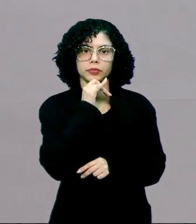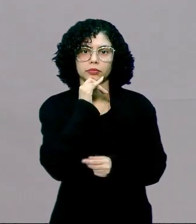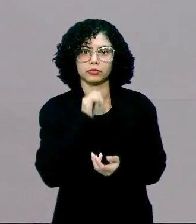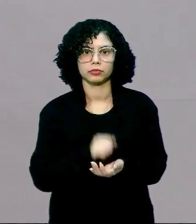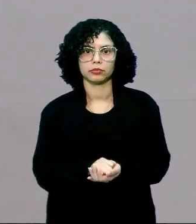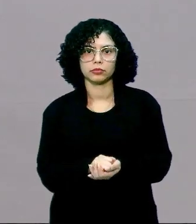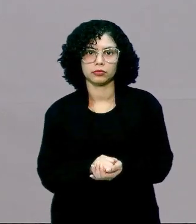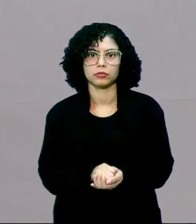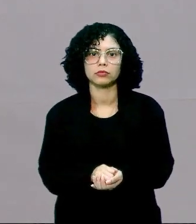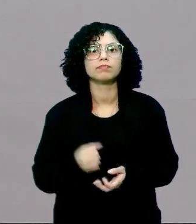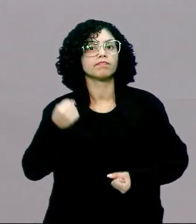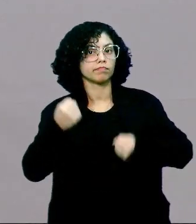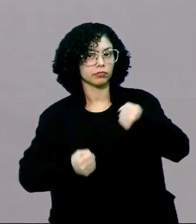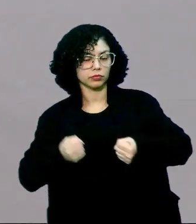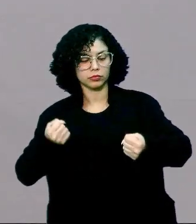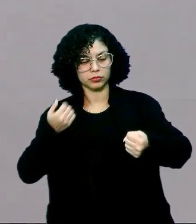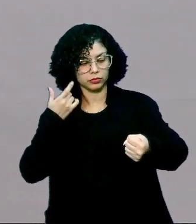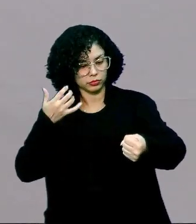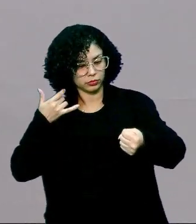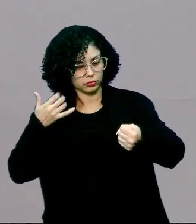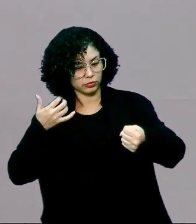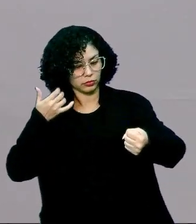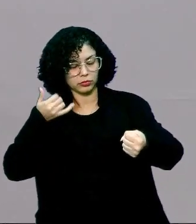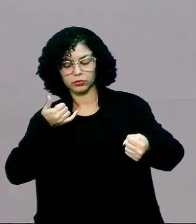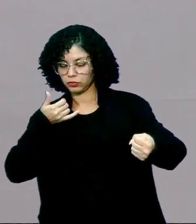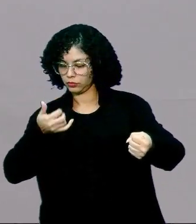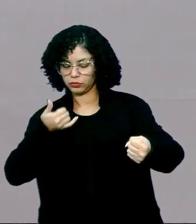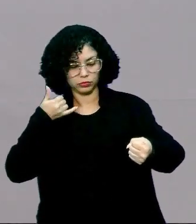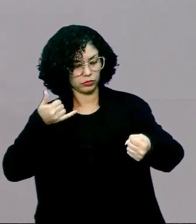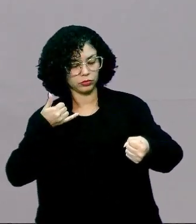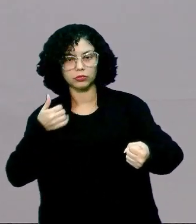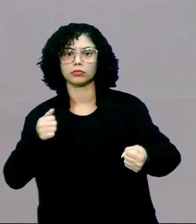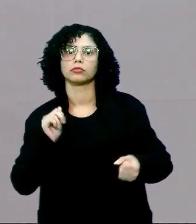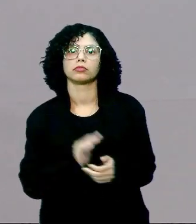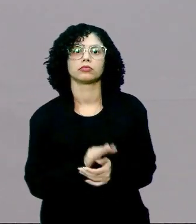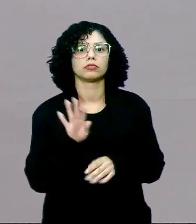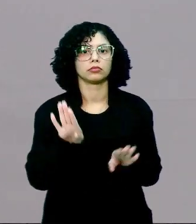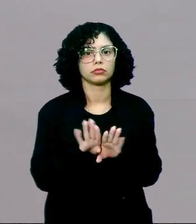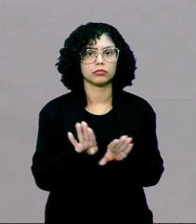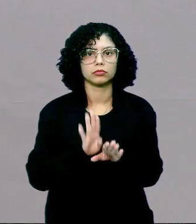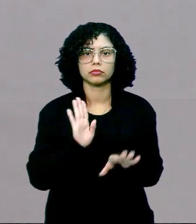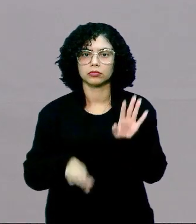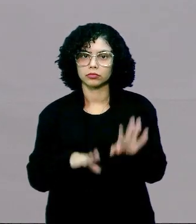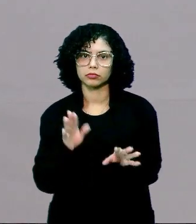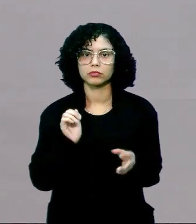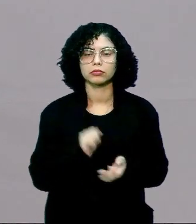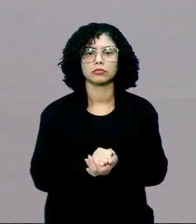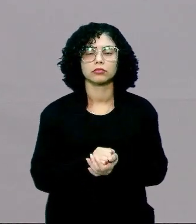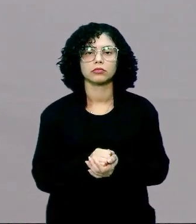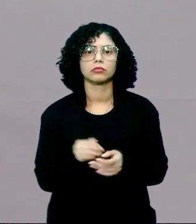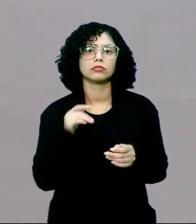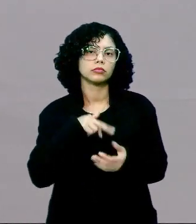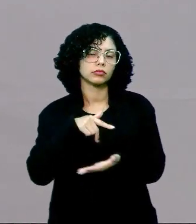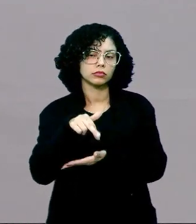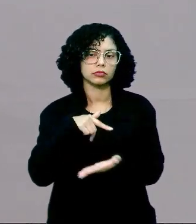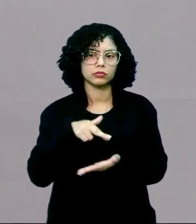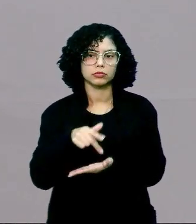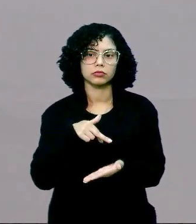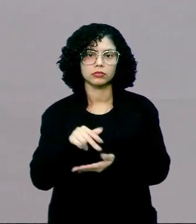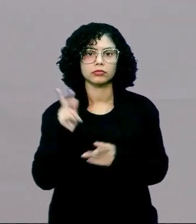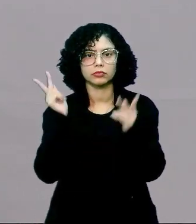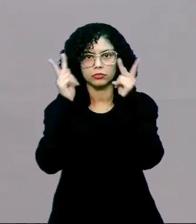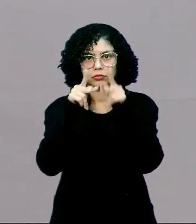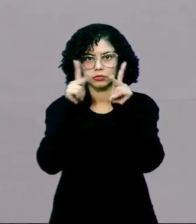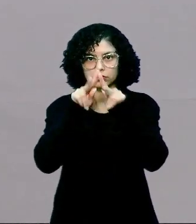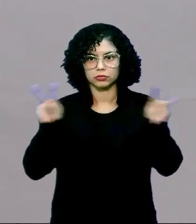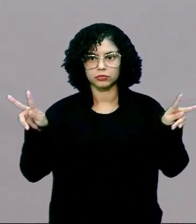exemplo, dirigindo devagar por conta do uso do telefone, ou então andando pelos